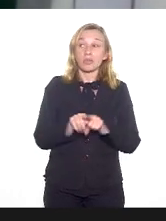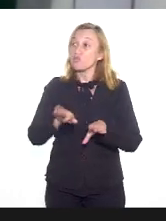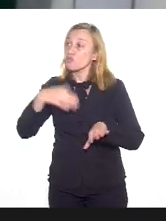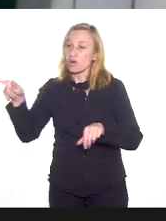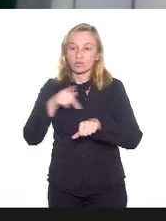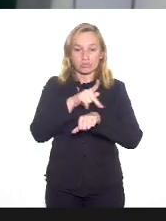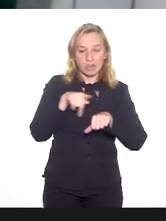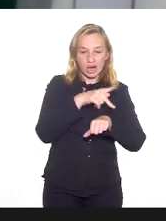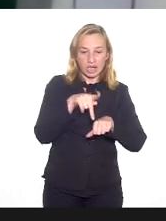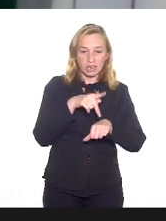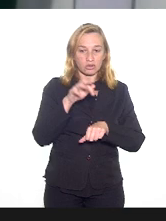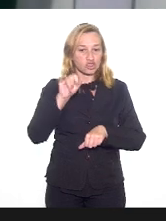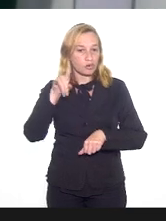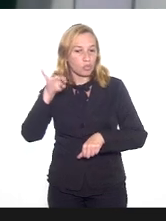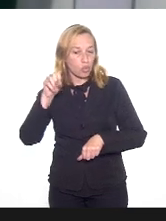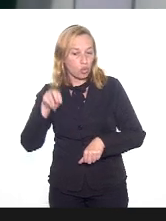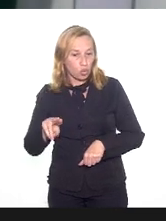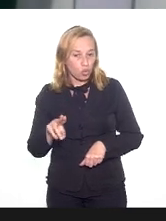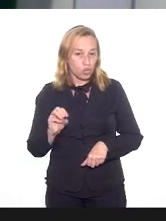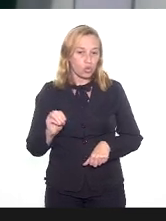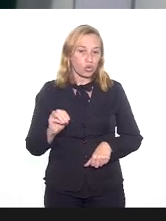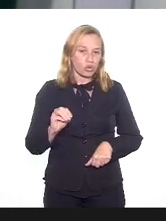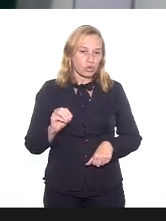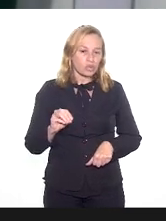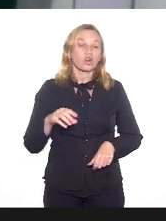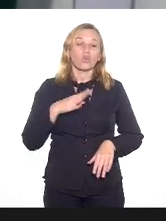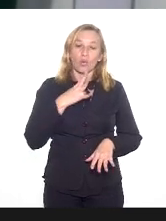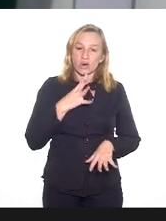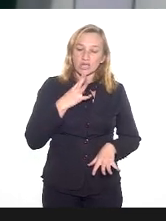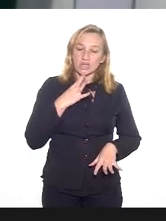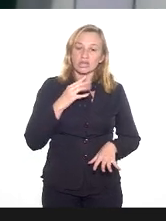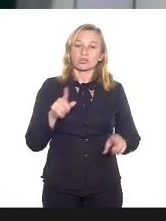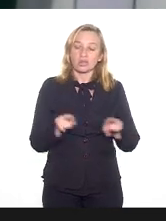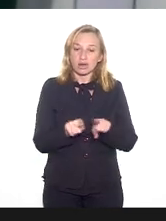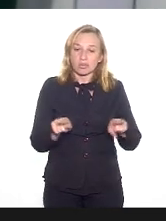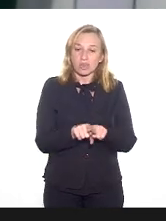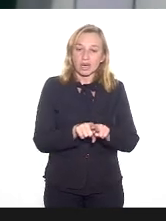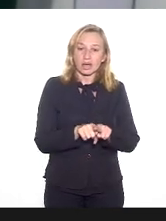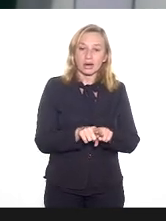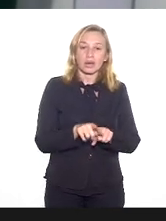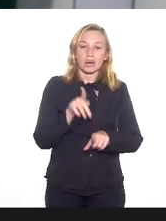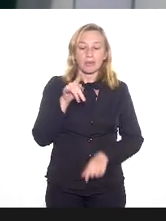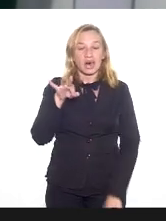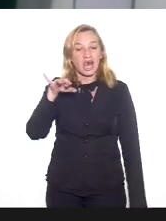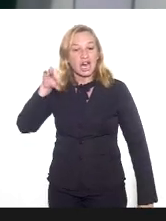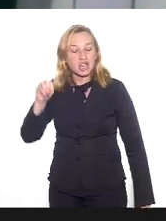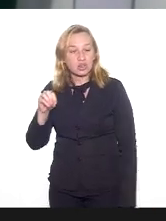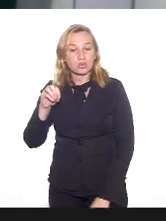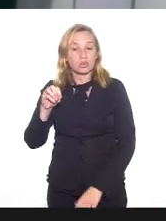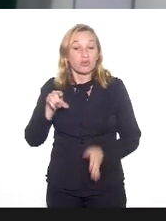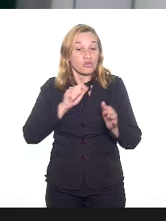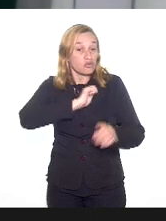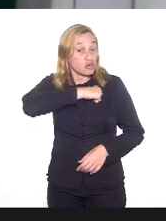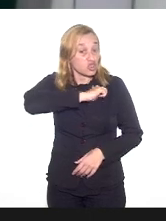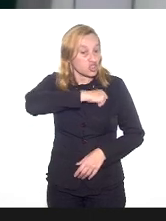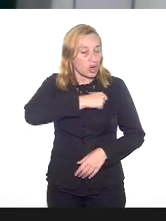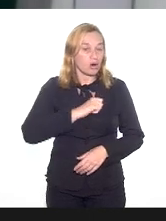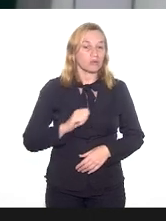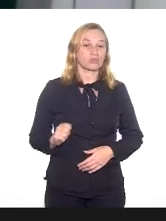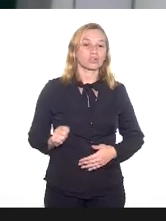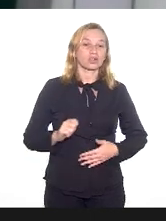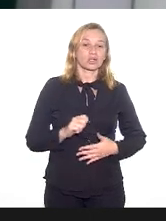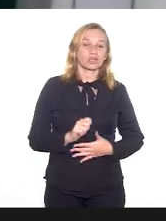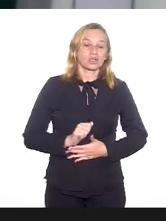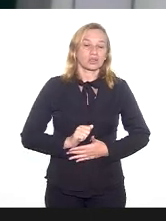Grão Ducado de Luxemburgo, conhecido também como importante paraíso fiscal na Europa Central. Então, assim, isso já chamou a